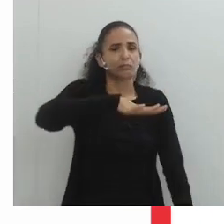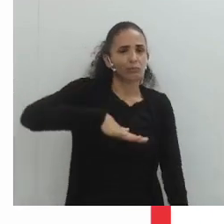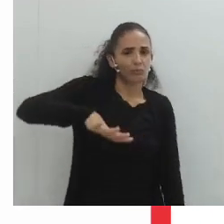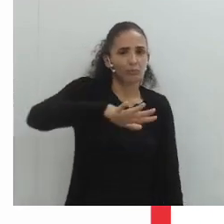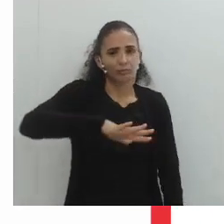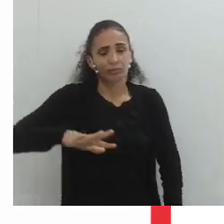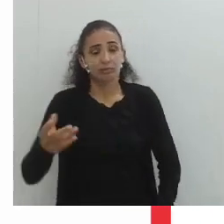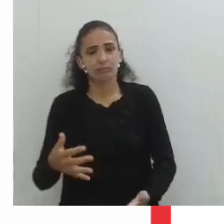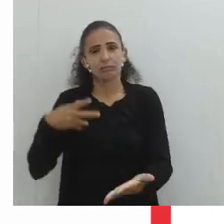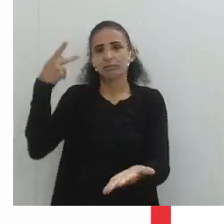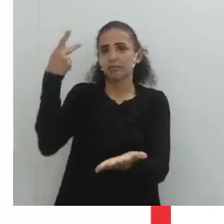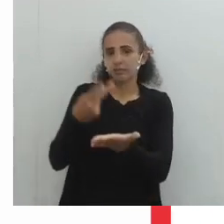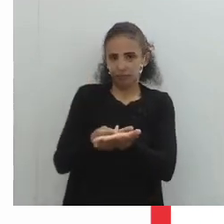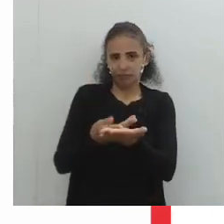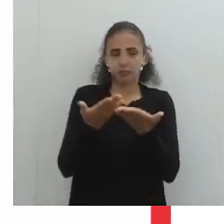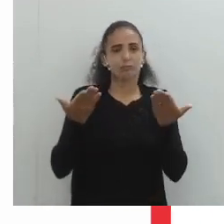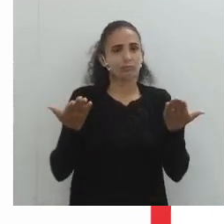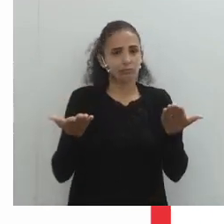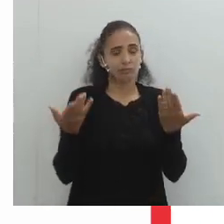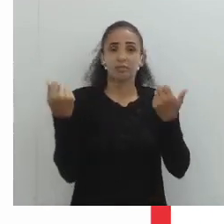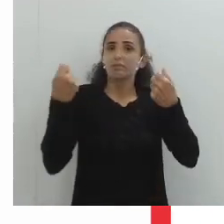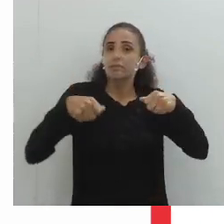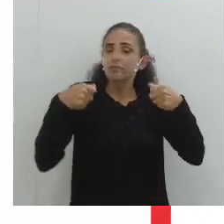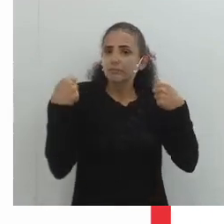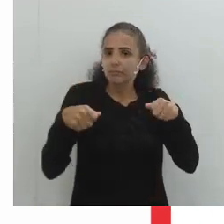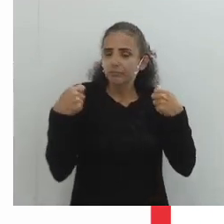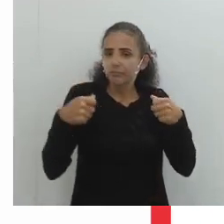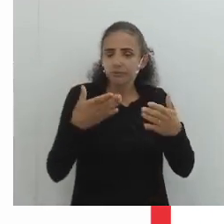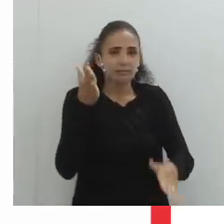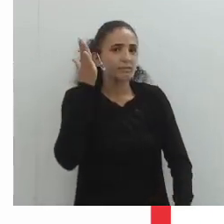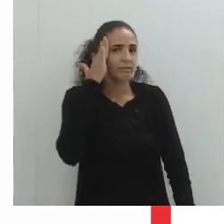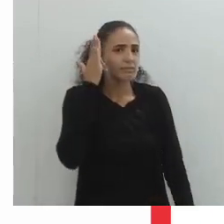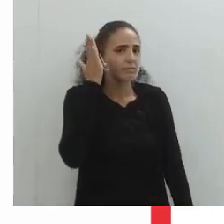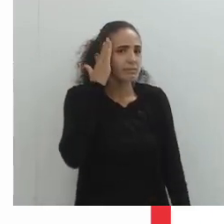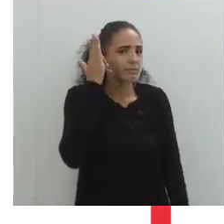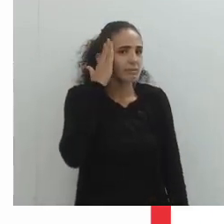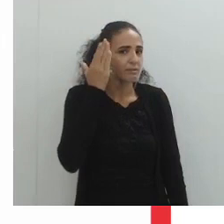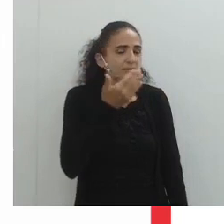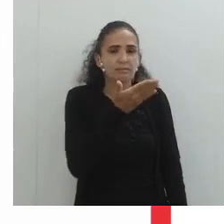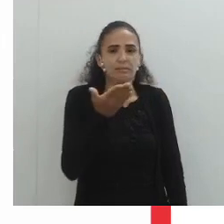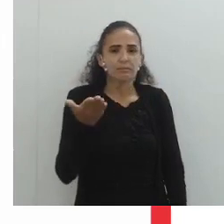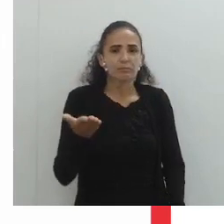jogo acontece. E eu preciso entender,